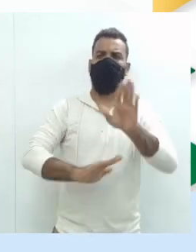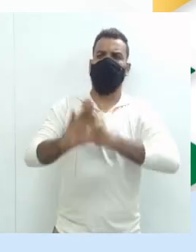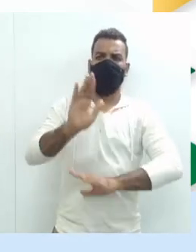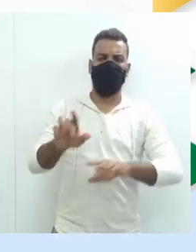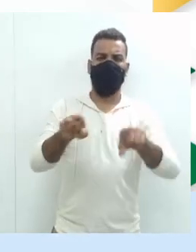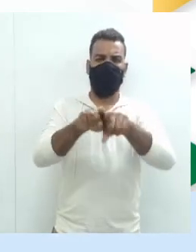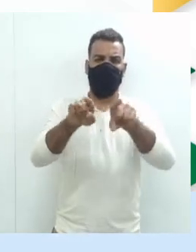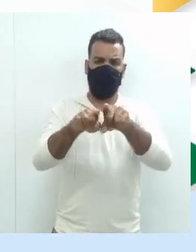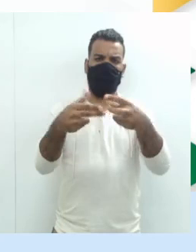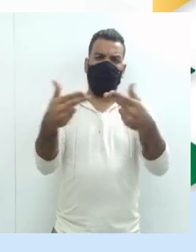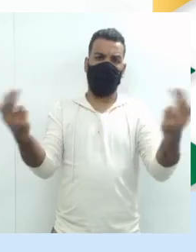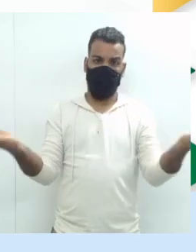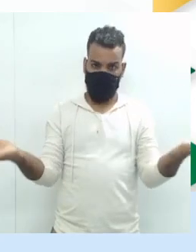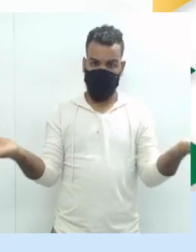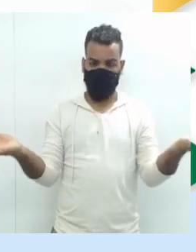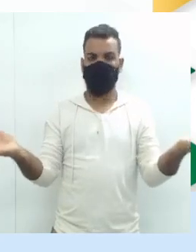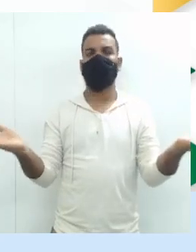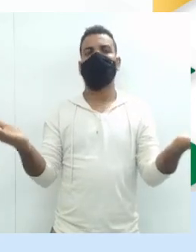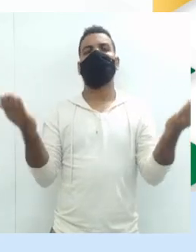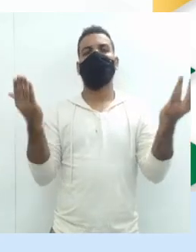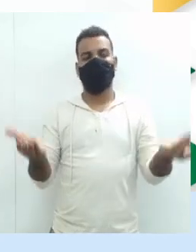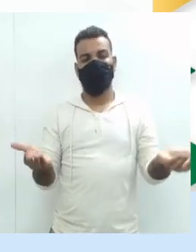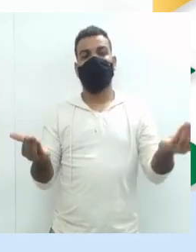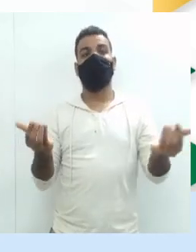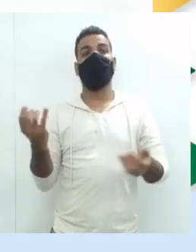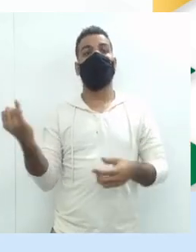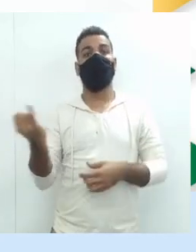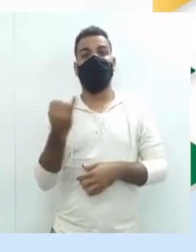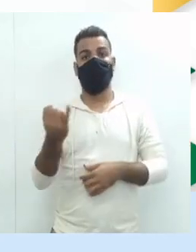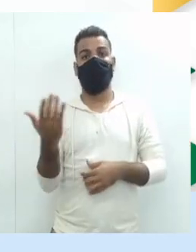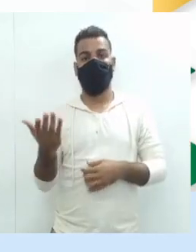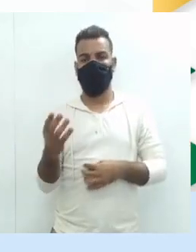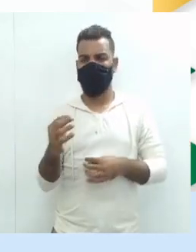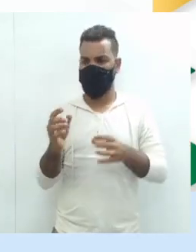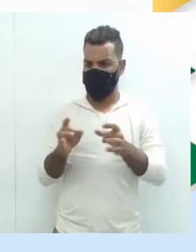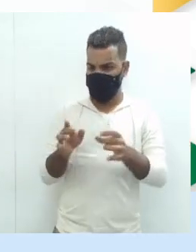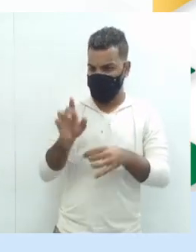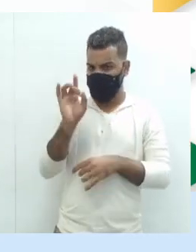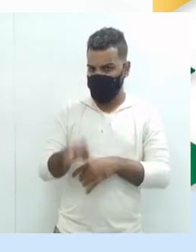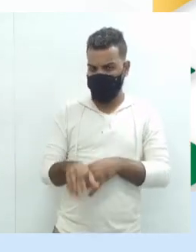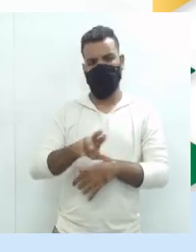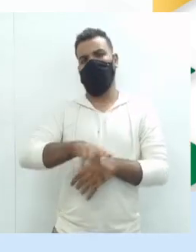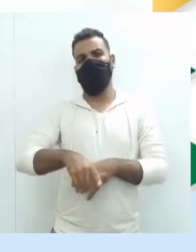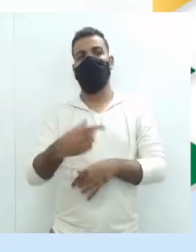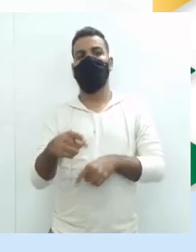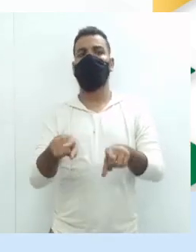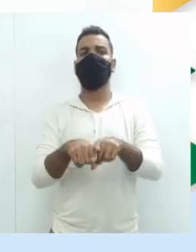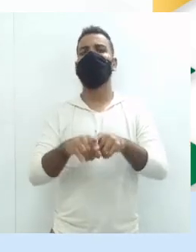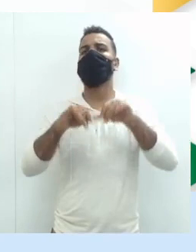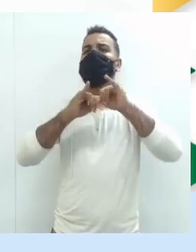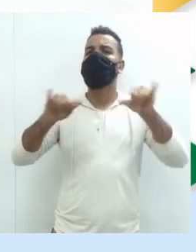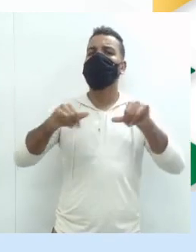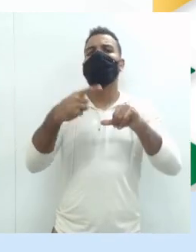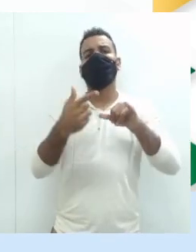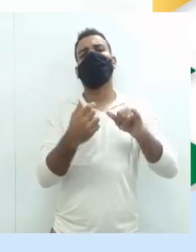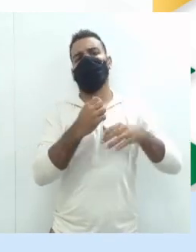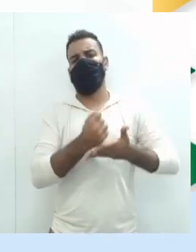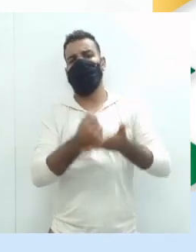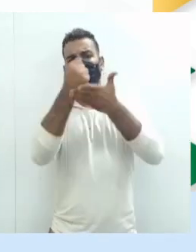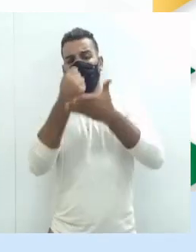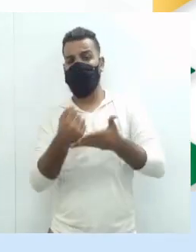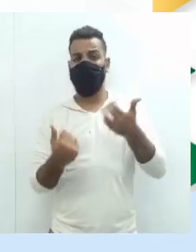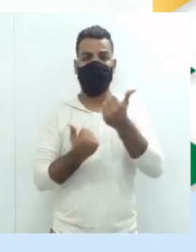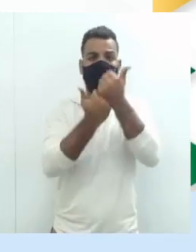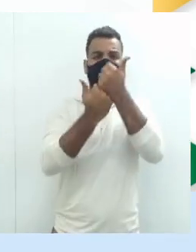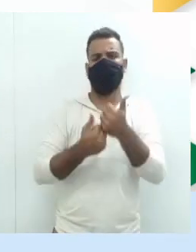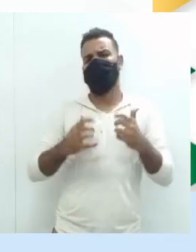tudo mais. Então, eles são muito importantes, não só para vender um produto, mas também para divulgar uma causa, divulgar uma campanha que é